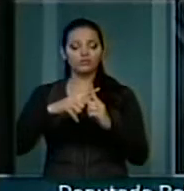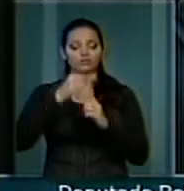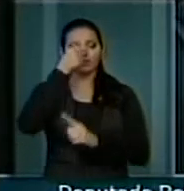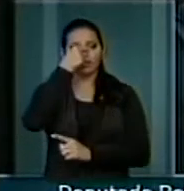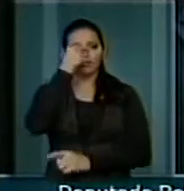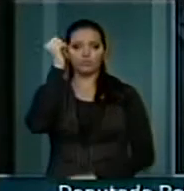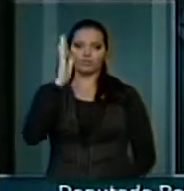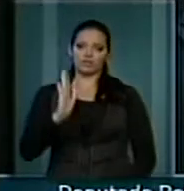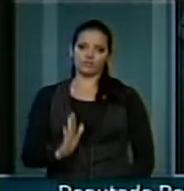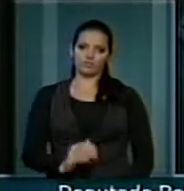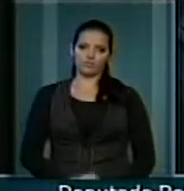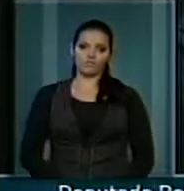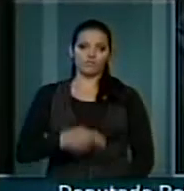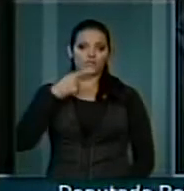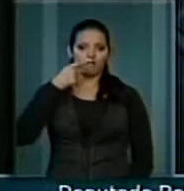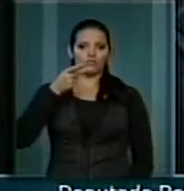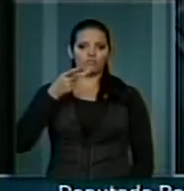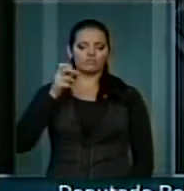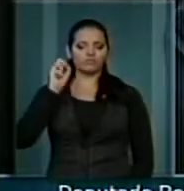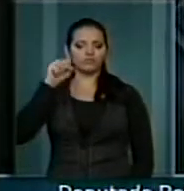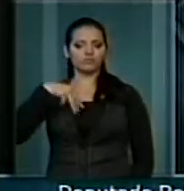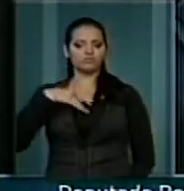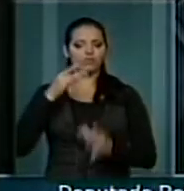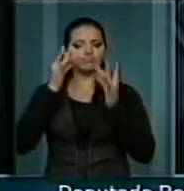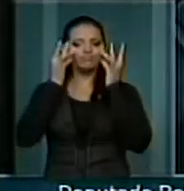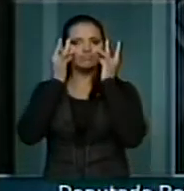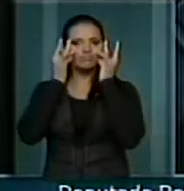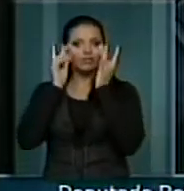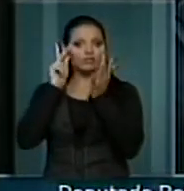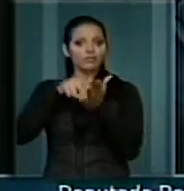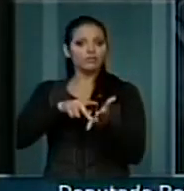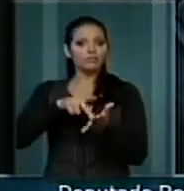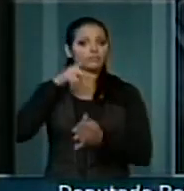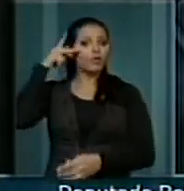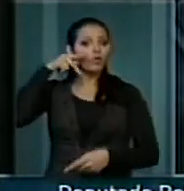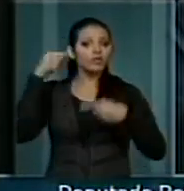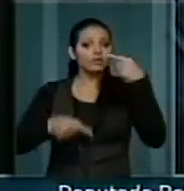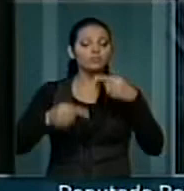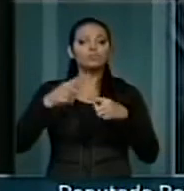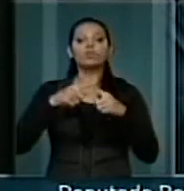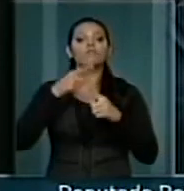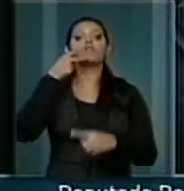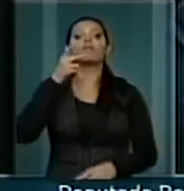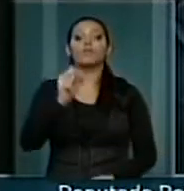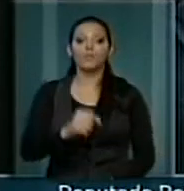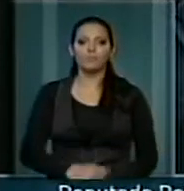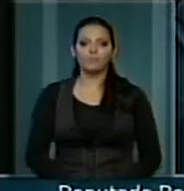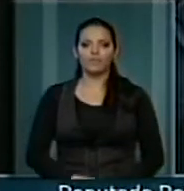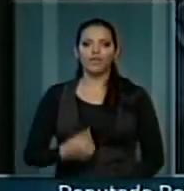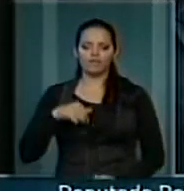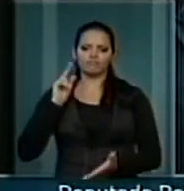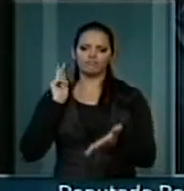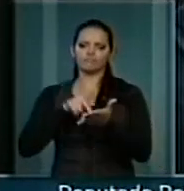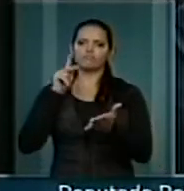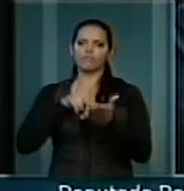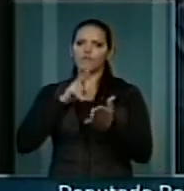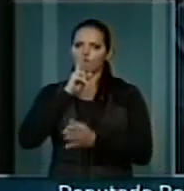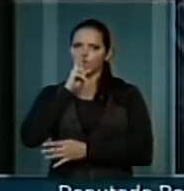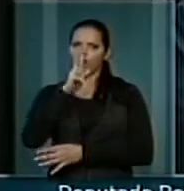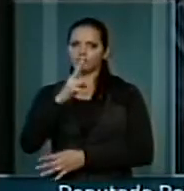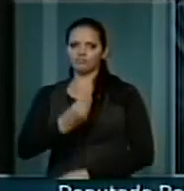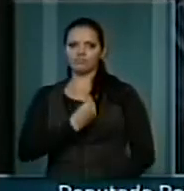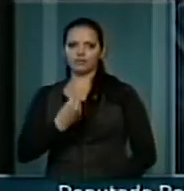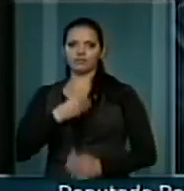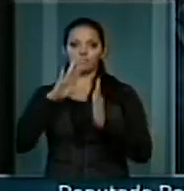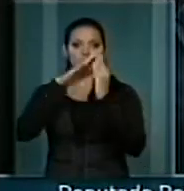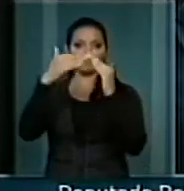ainda que fez lá uma constatação política, reconhecendo que quem de fato tem forte presença